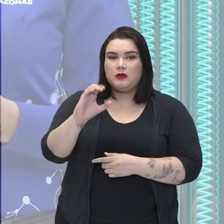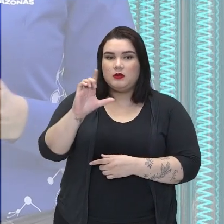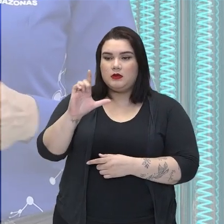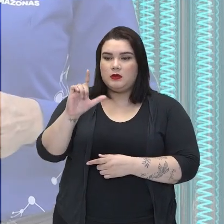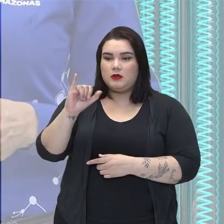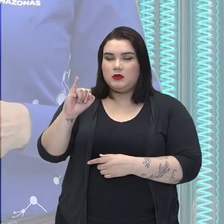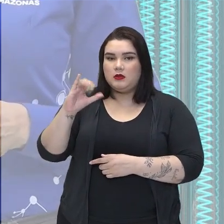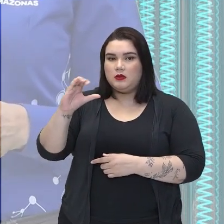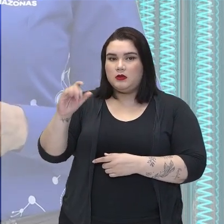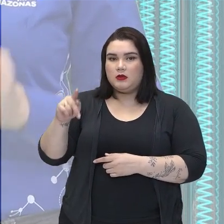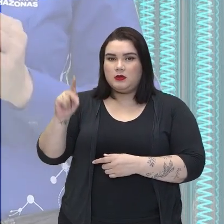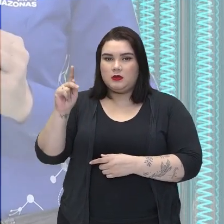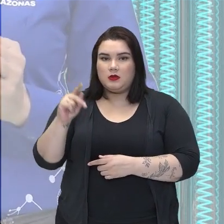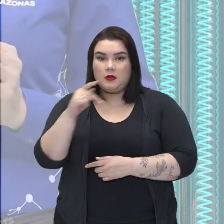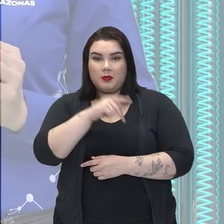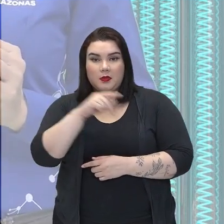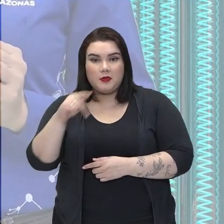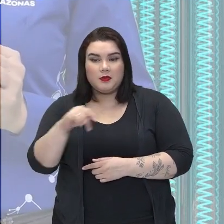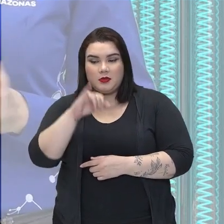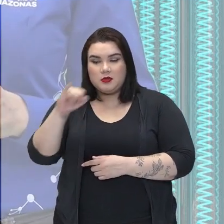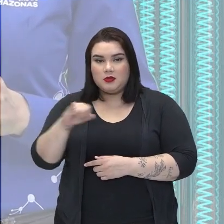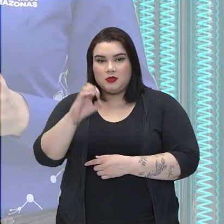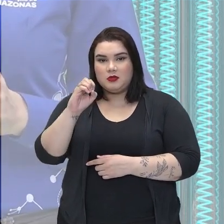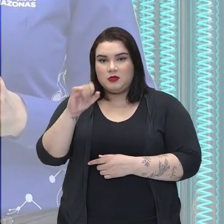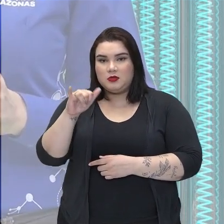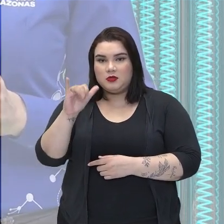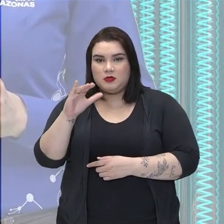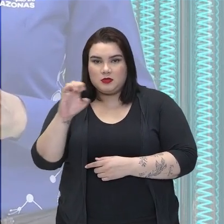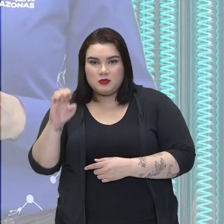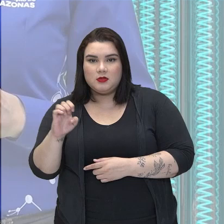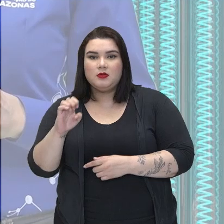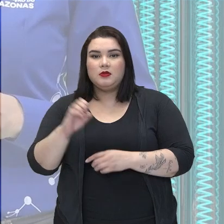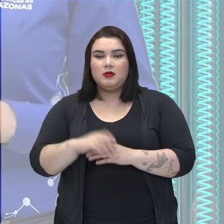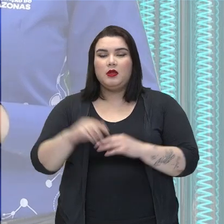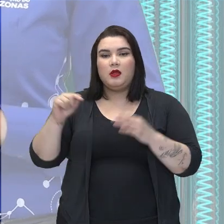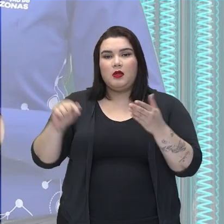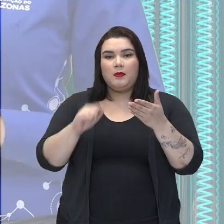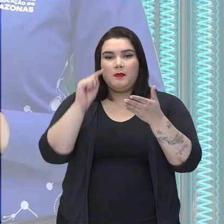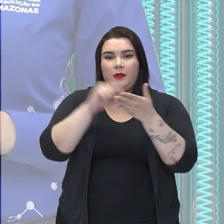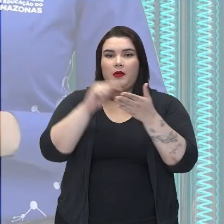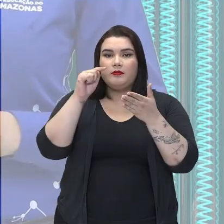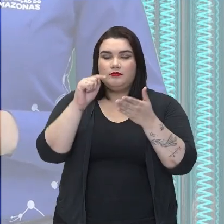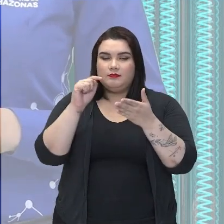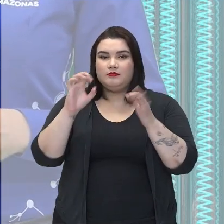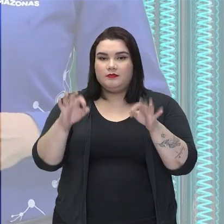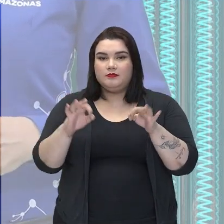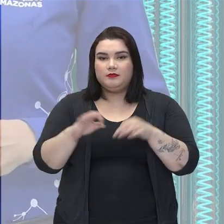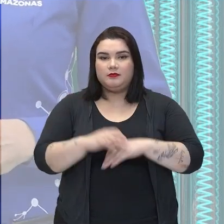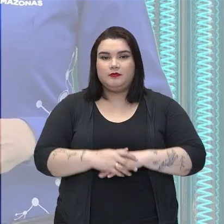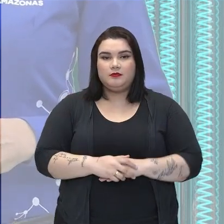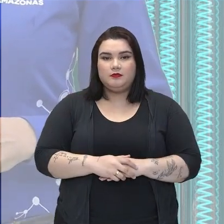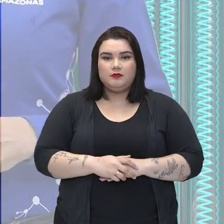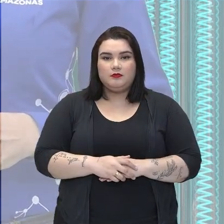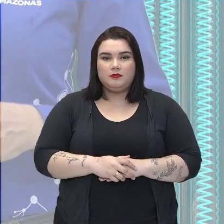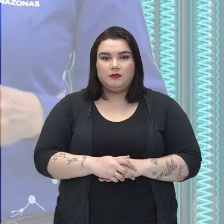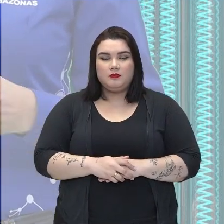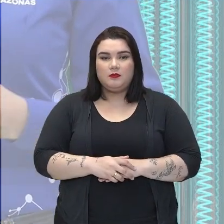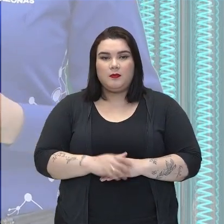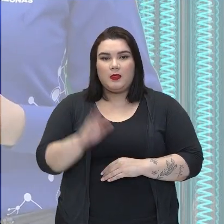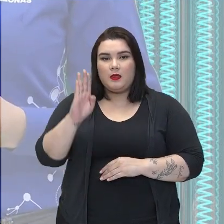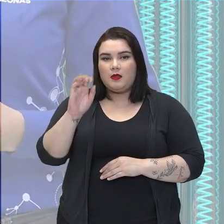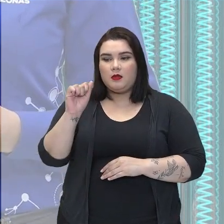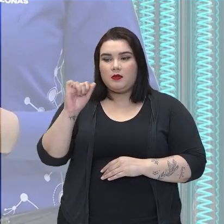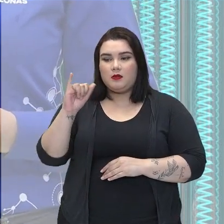né? A Teacher Joyce, né, chegou perto, porque o clique é de clicar, não é? É clique, certo? E baits é o